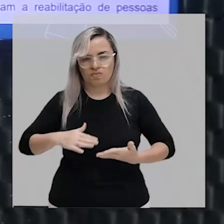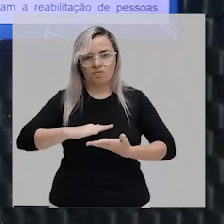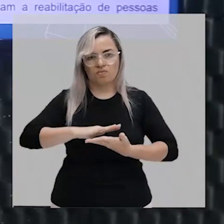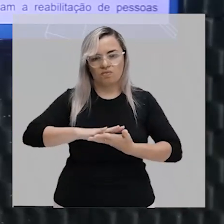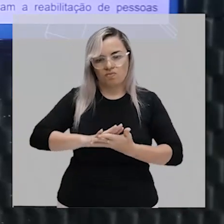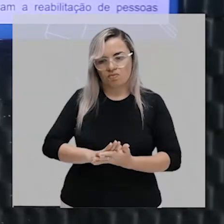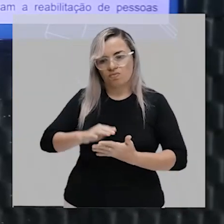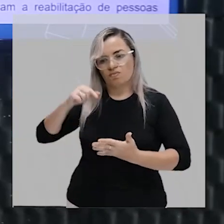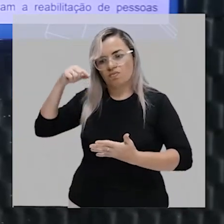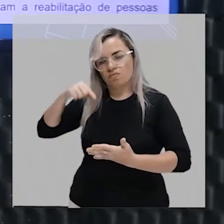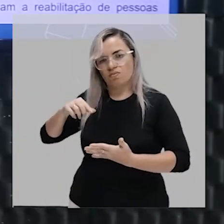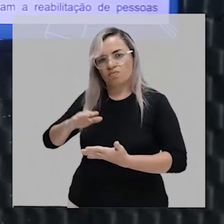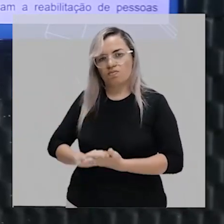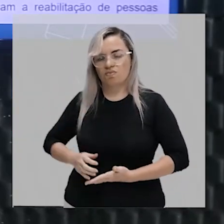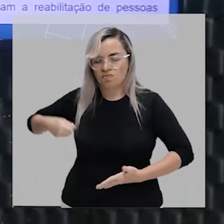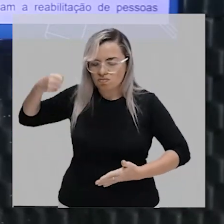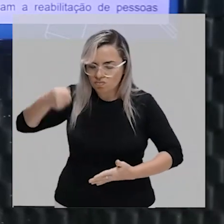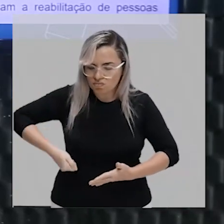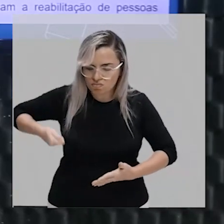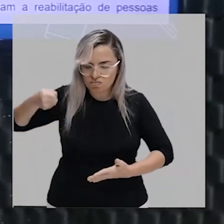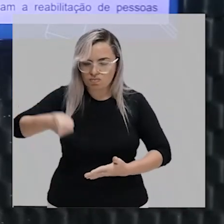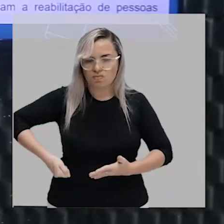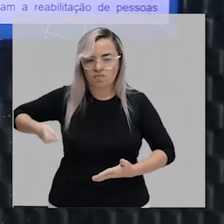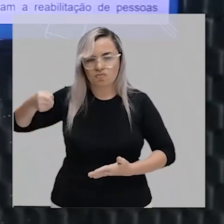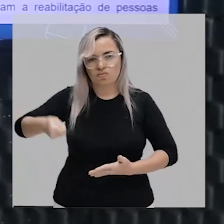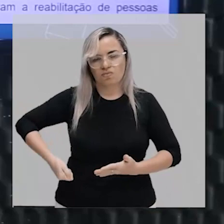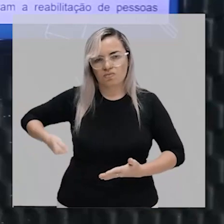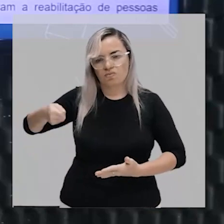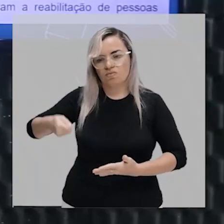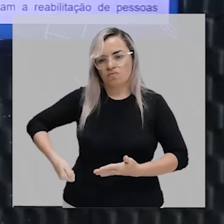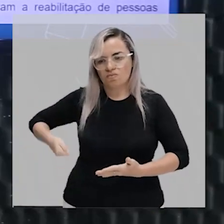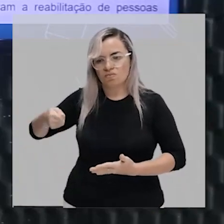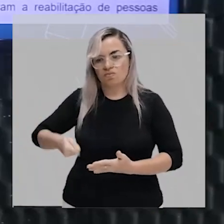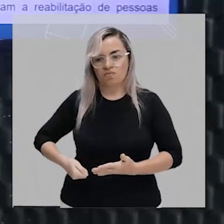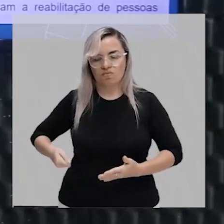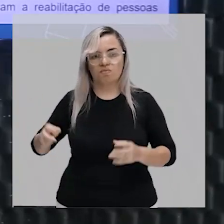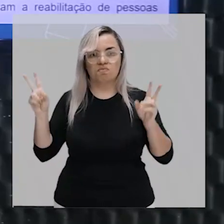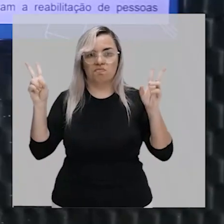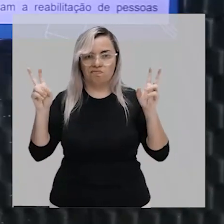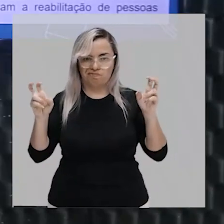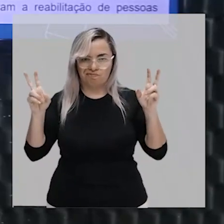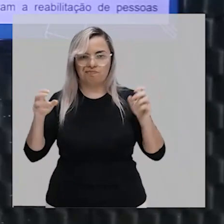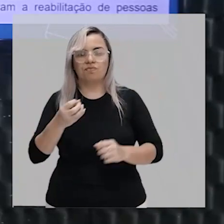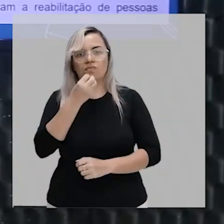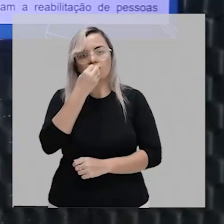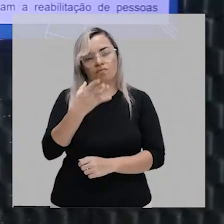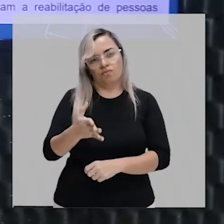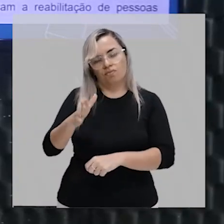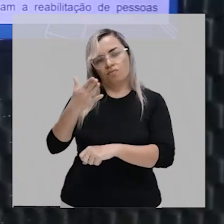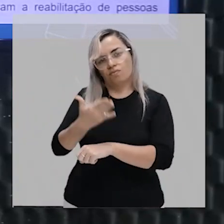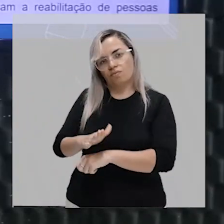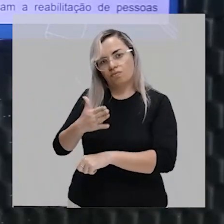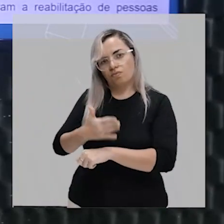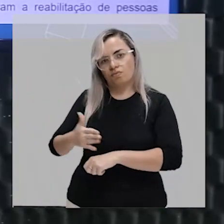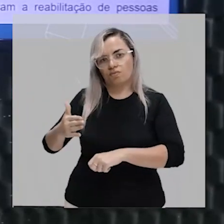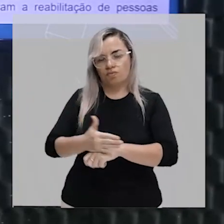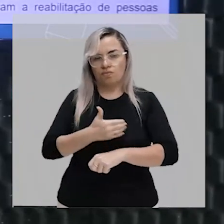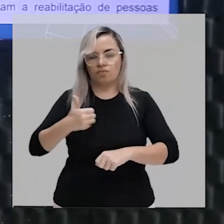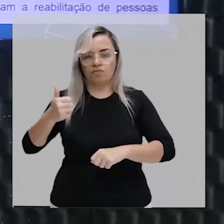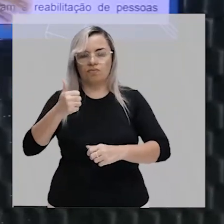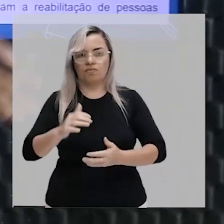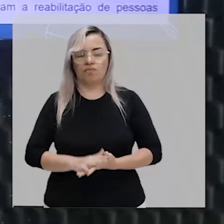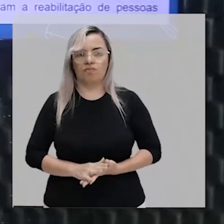povos, impondo as chamadas boas práticas de melhoramento, né? Entre aspas,